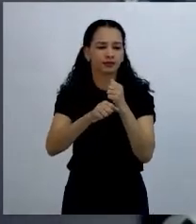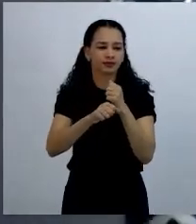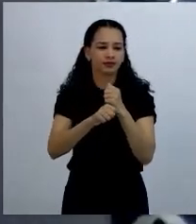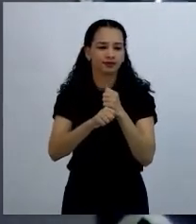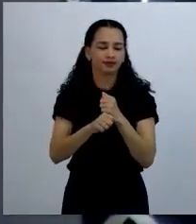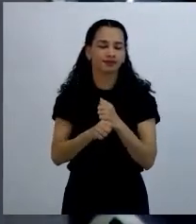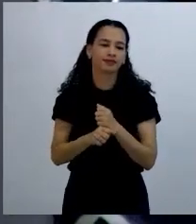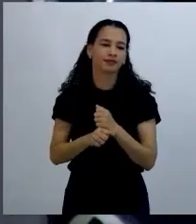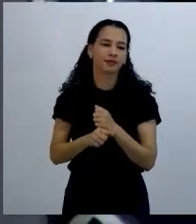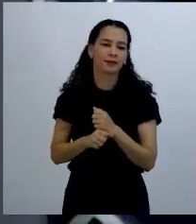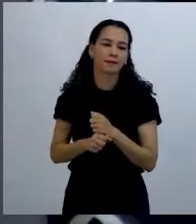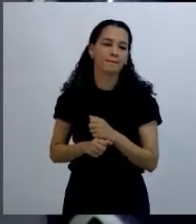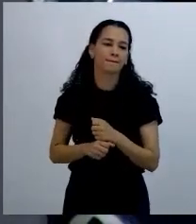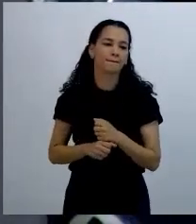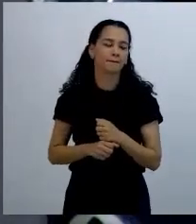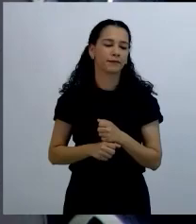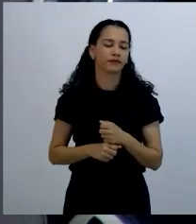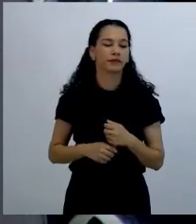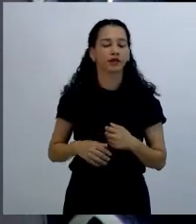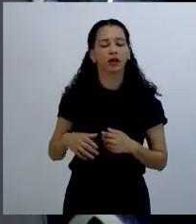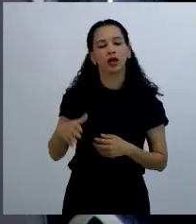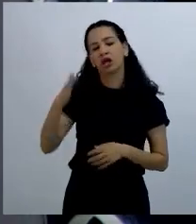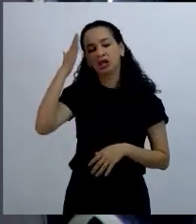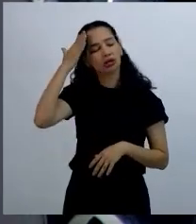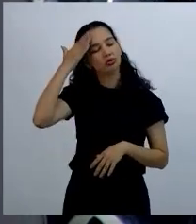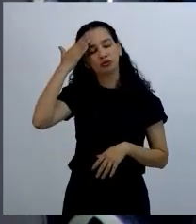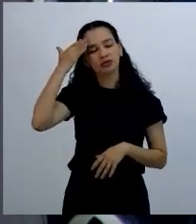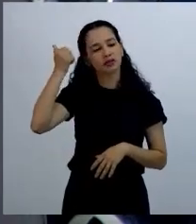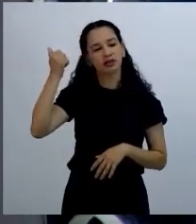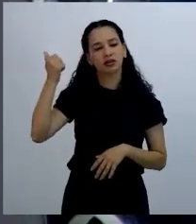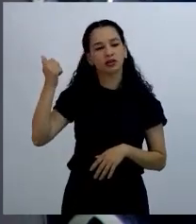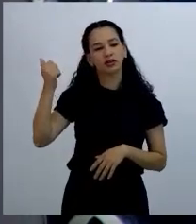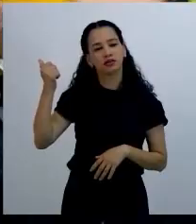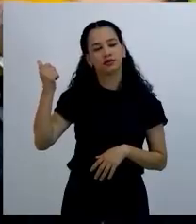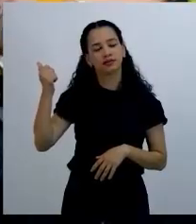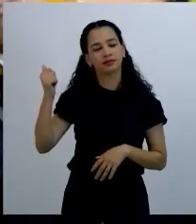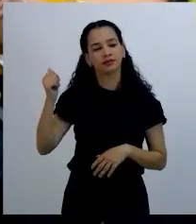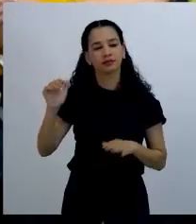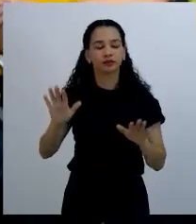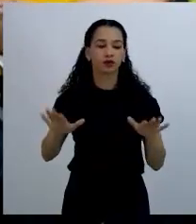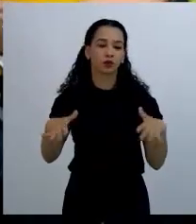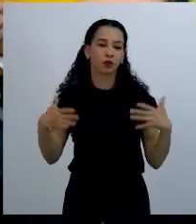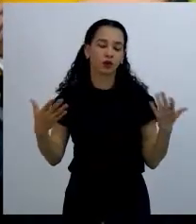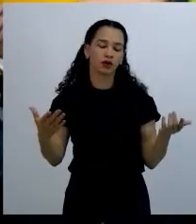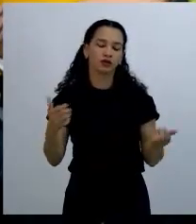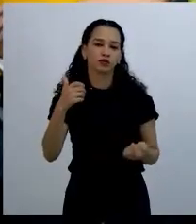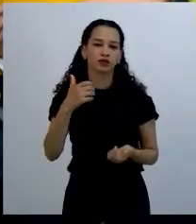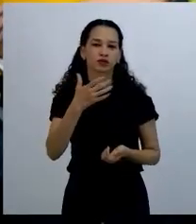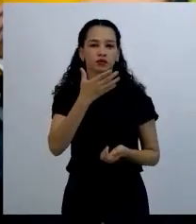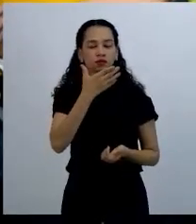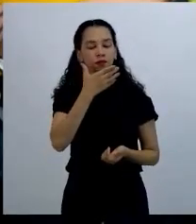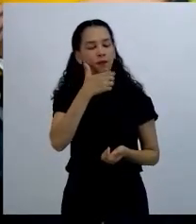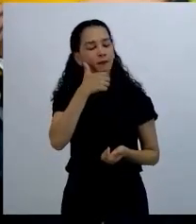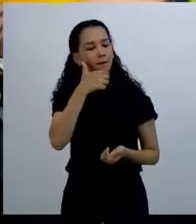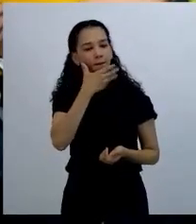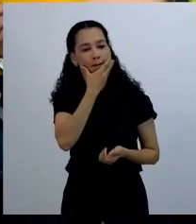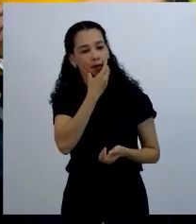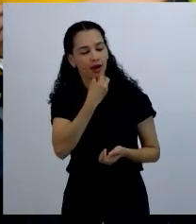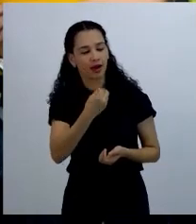pais de meninas e de repente chegou o momento de você aprontar as meninas para sair e fazer trança